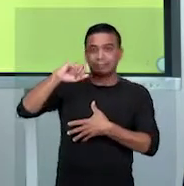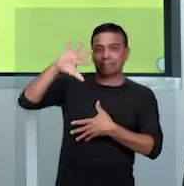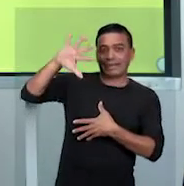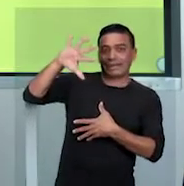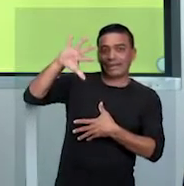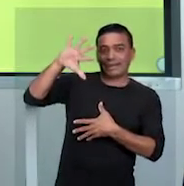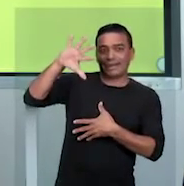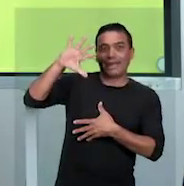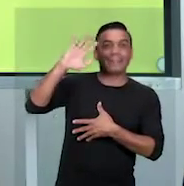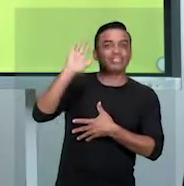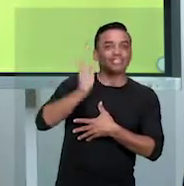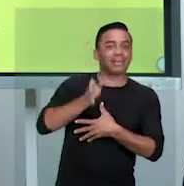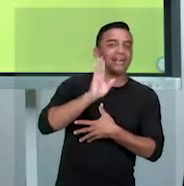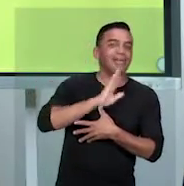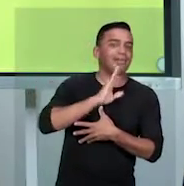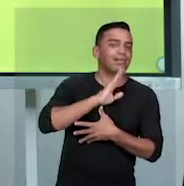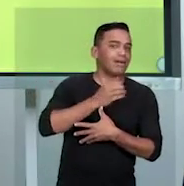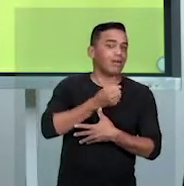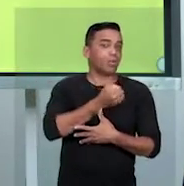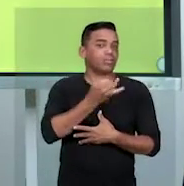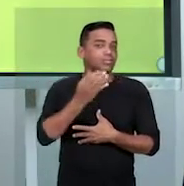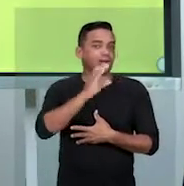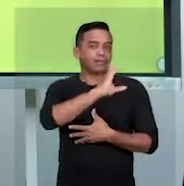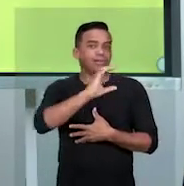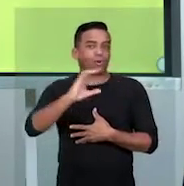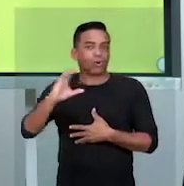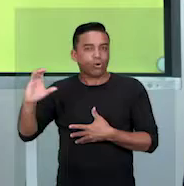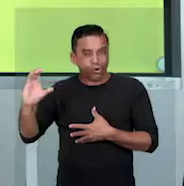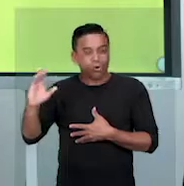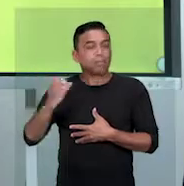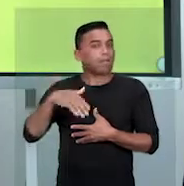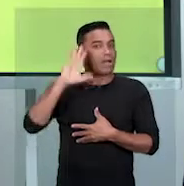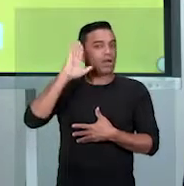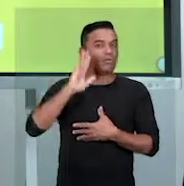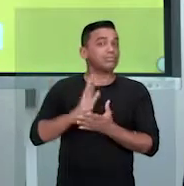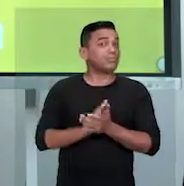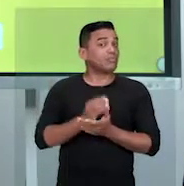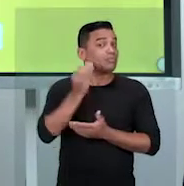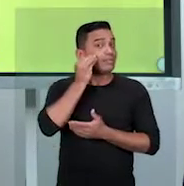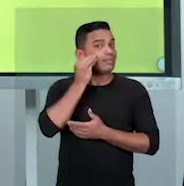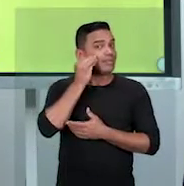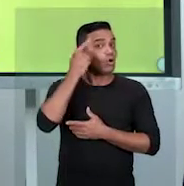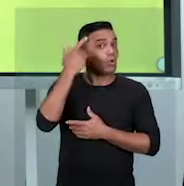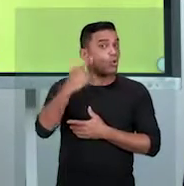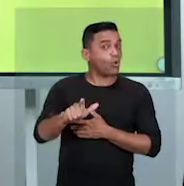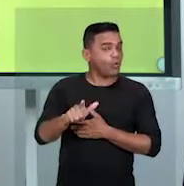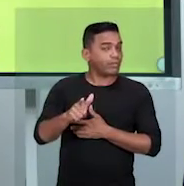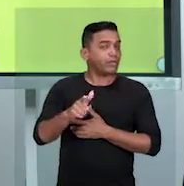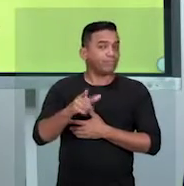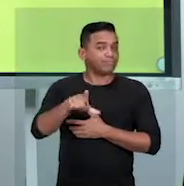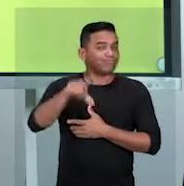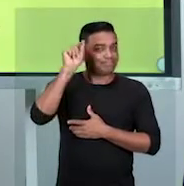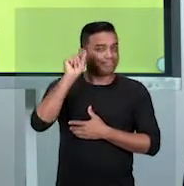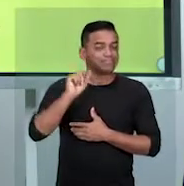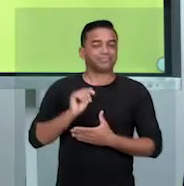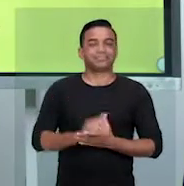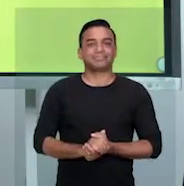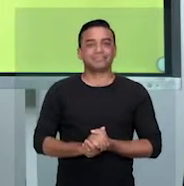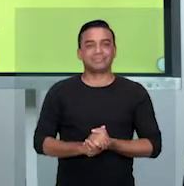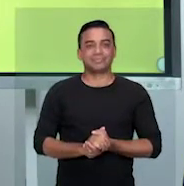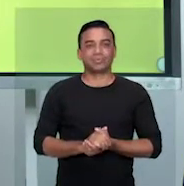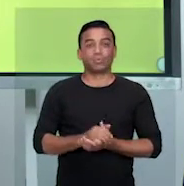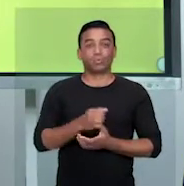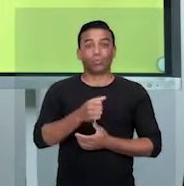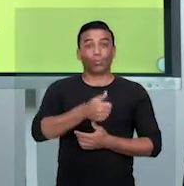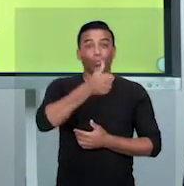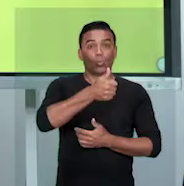já ficou legal, né? Eu tenho a maior quantidade de carbonos até aqui. Mas vamos tentar uma segunda opção. Eu vou continuar numerando daqui,